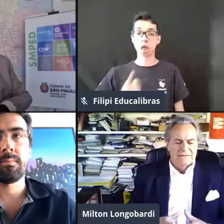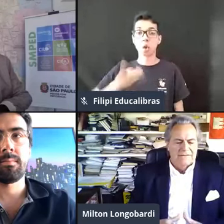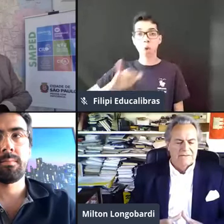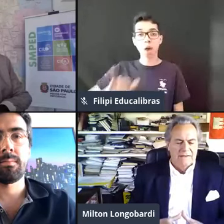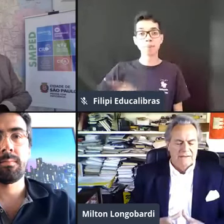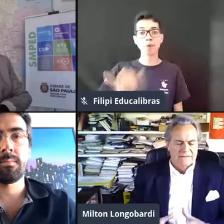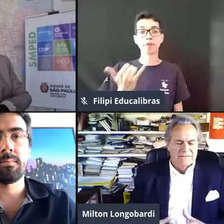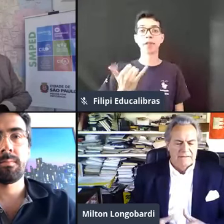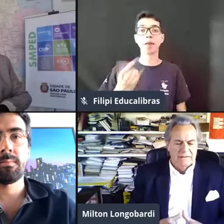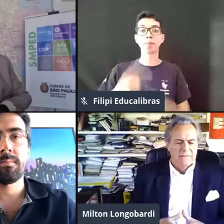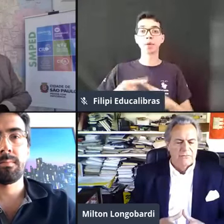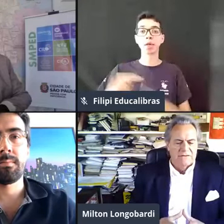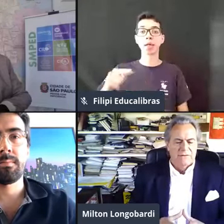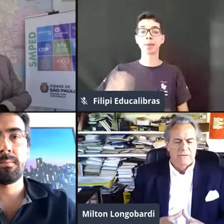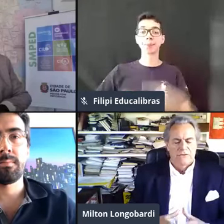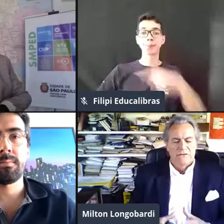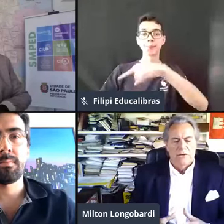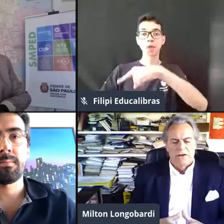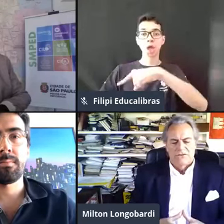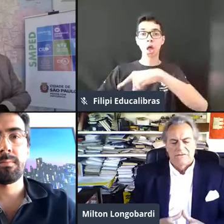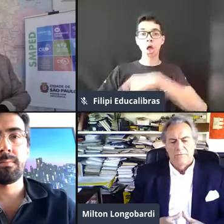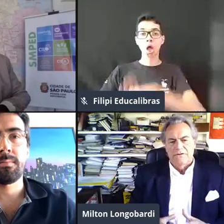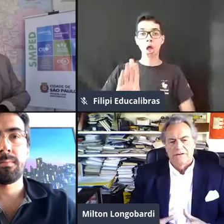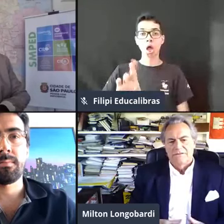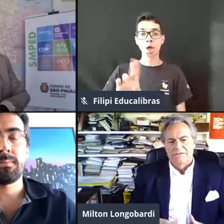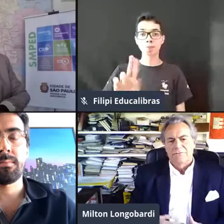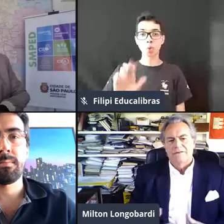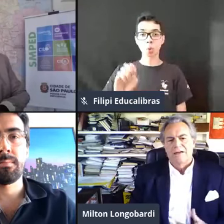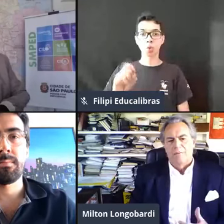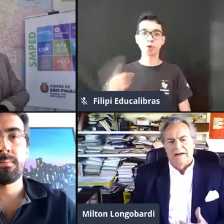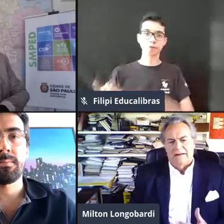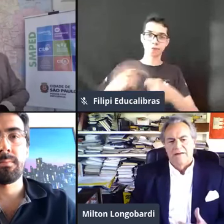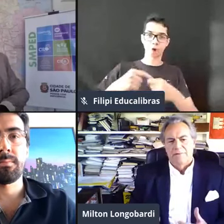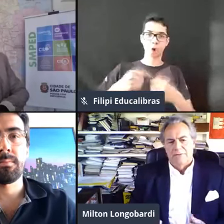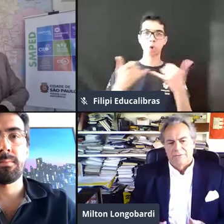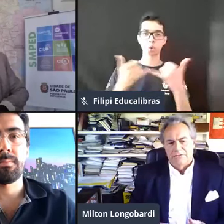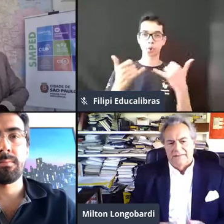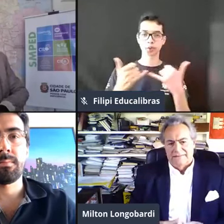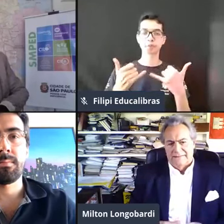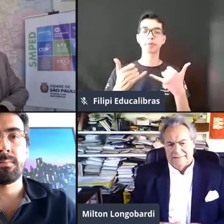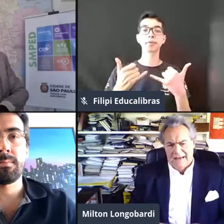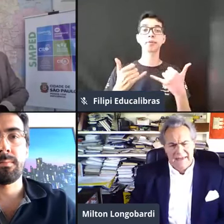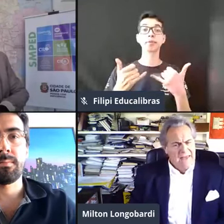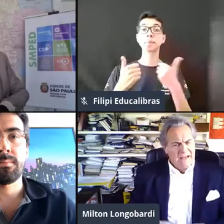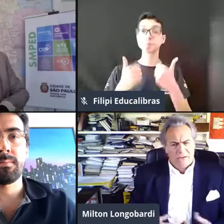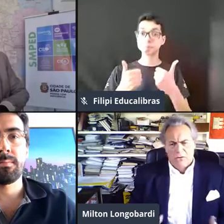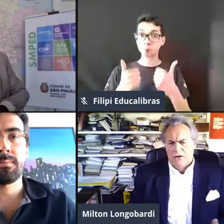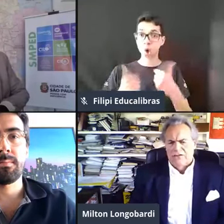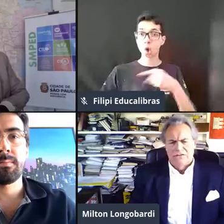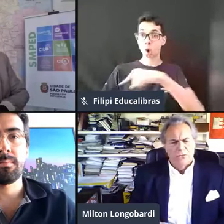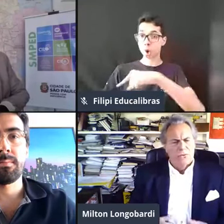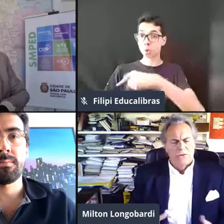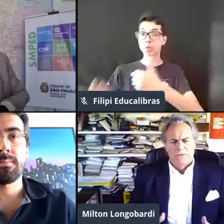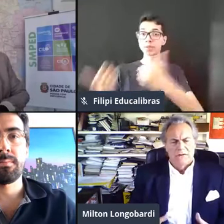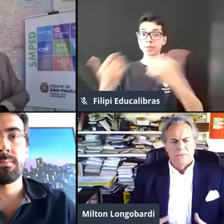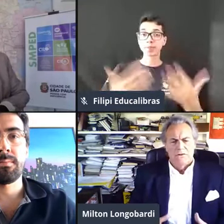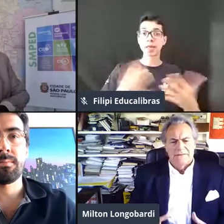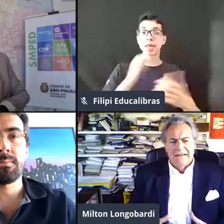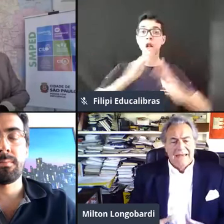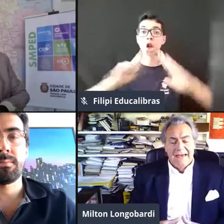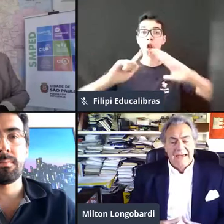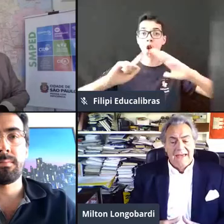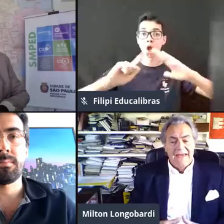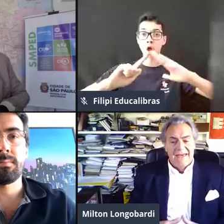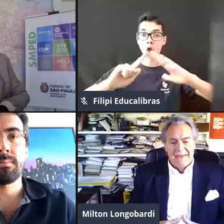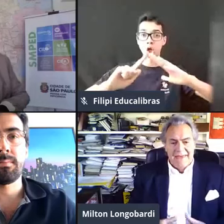colocado essa que você falou de lojas, que muitas vezes não tem uma rampa para você acessar, lojas ou qualquer outra